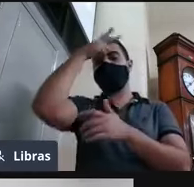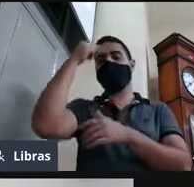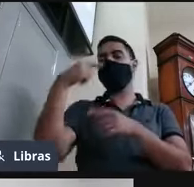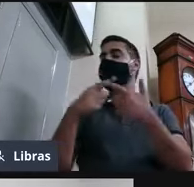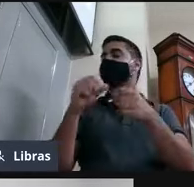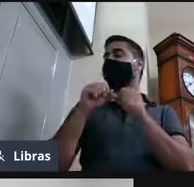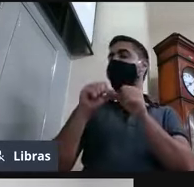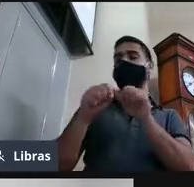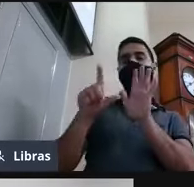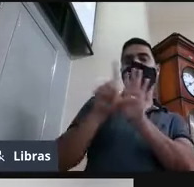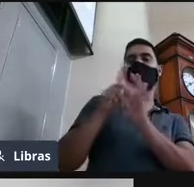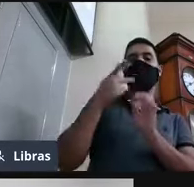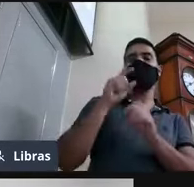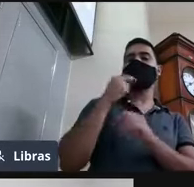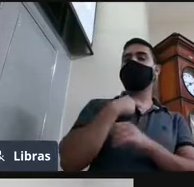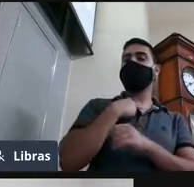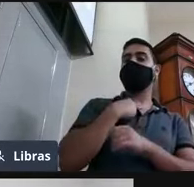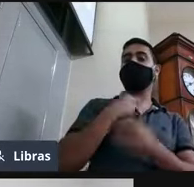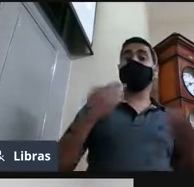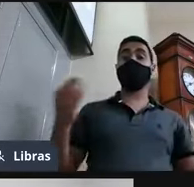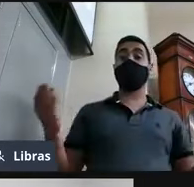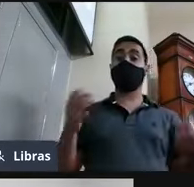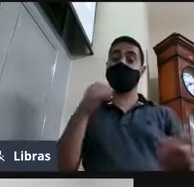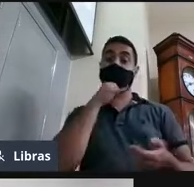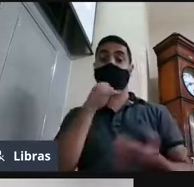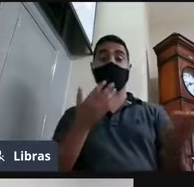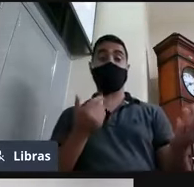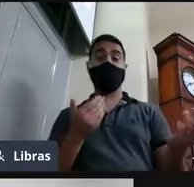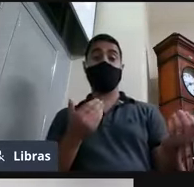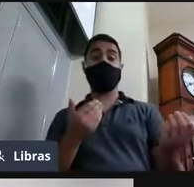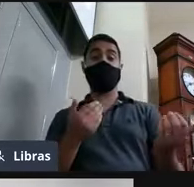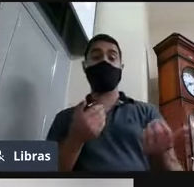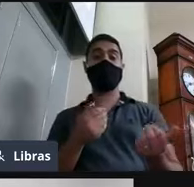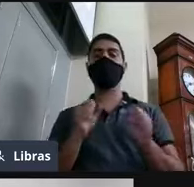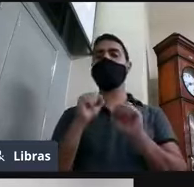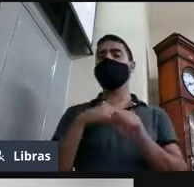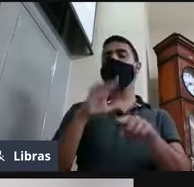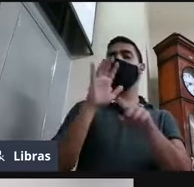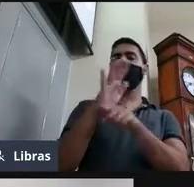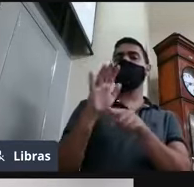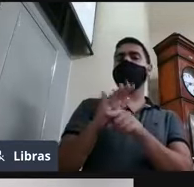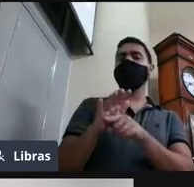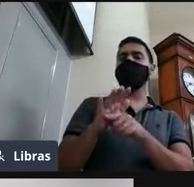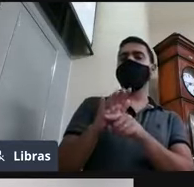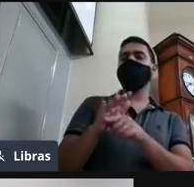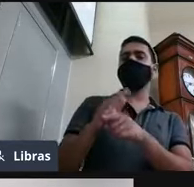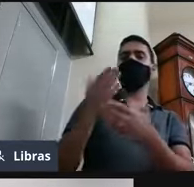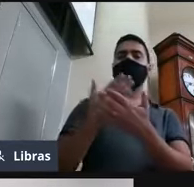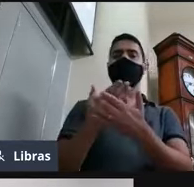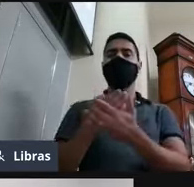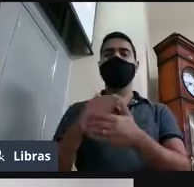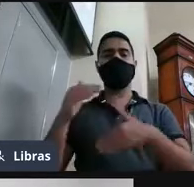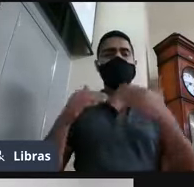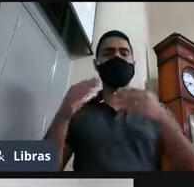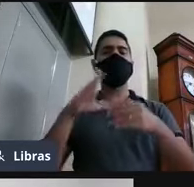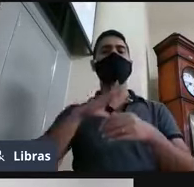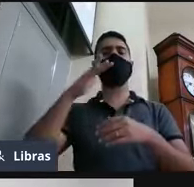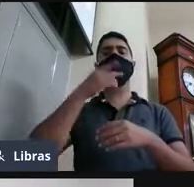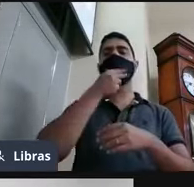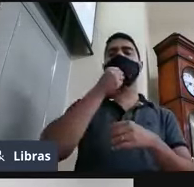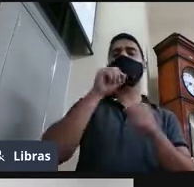isso. Hoje, o jovem da rede pública, ele pode ter uma bolsa de estudos gratuitamente. Já tem um rapaz fazendo